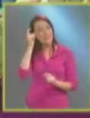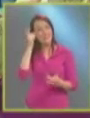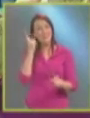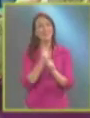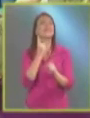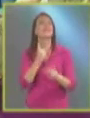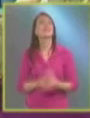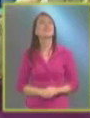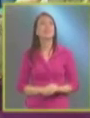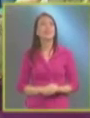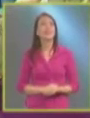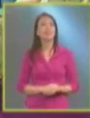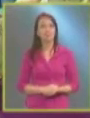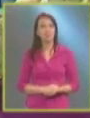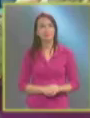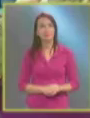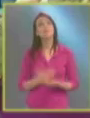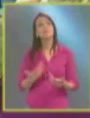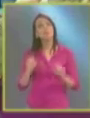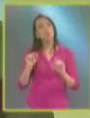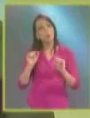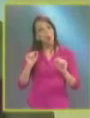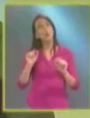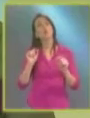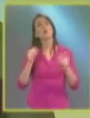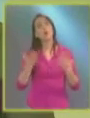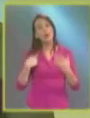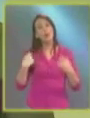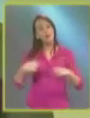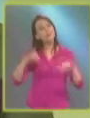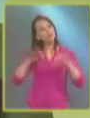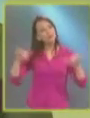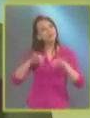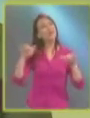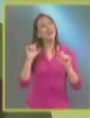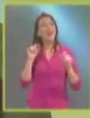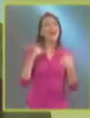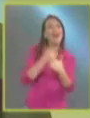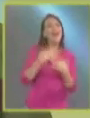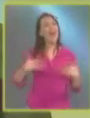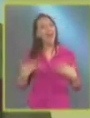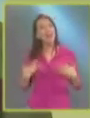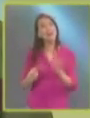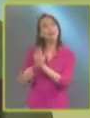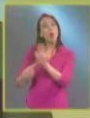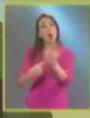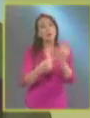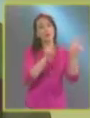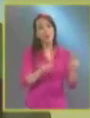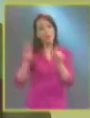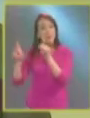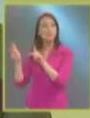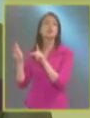no programa. Mas eu acho que tem que ser feito mesmo, são campanhas mesmo, bem-humoradas, mostrando às pessoas tudo aquilo que elas desconhecem que o